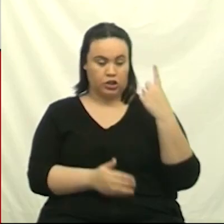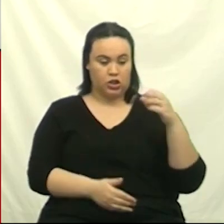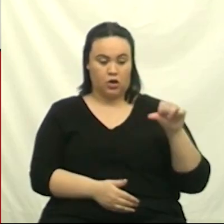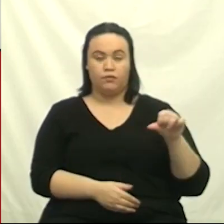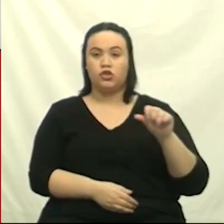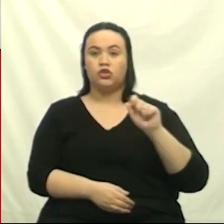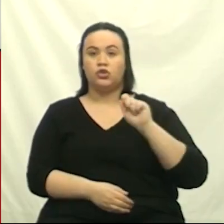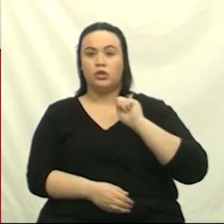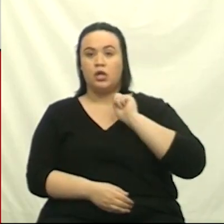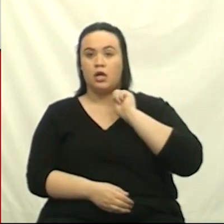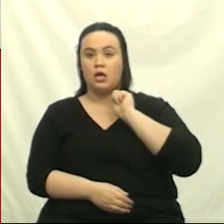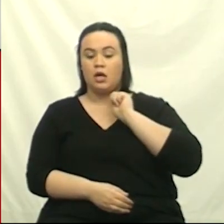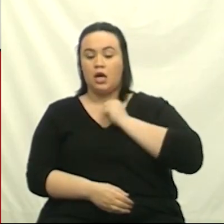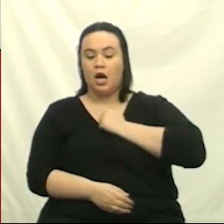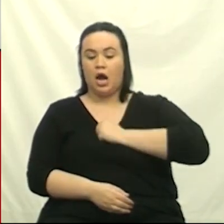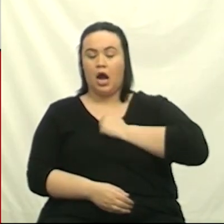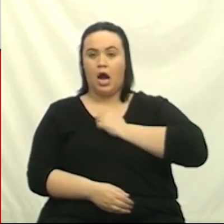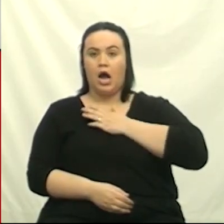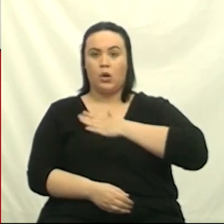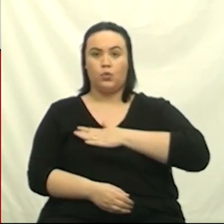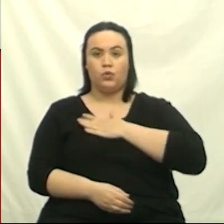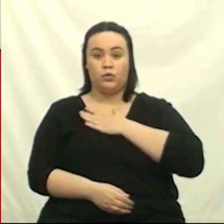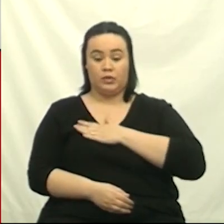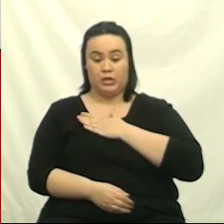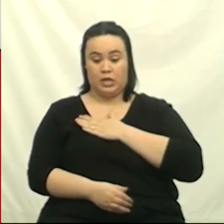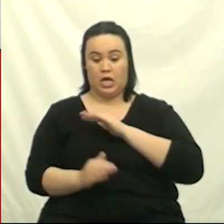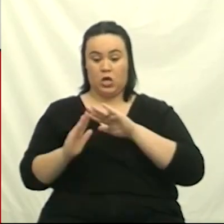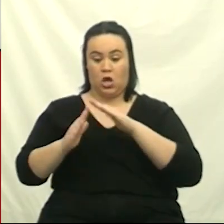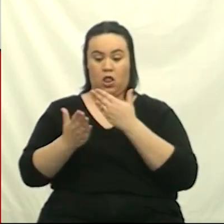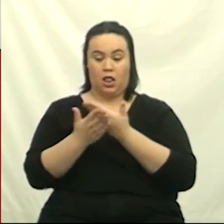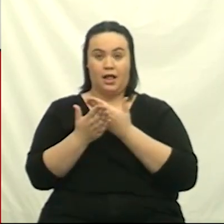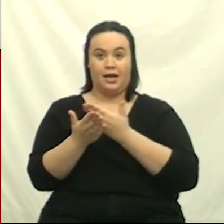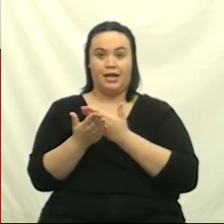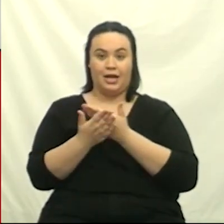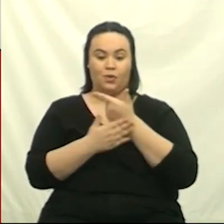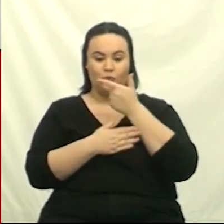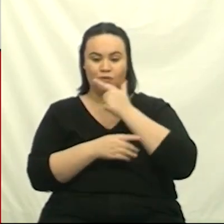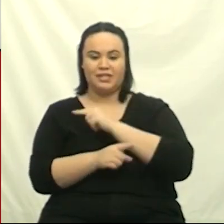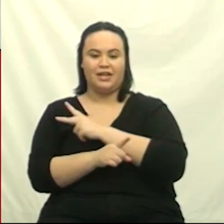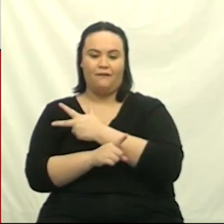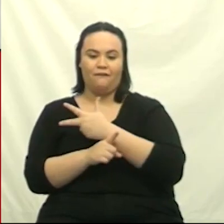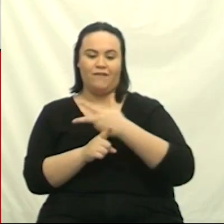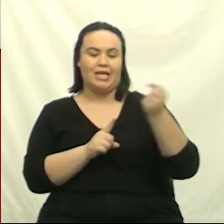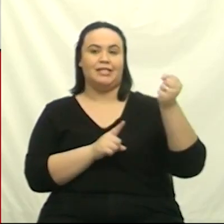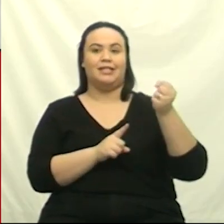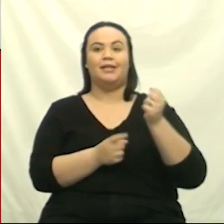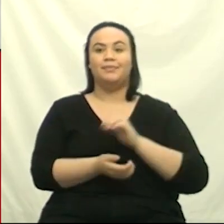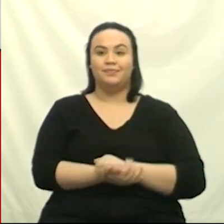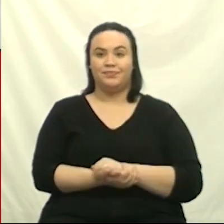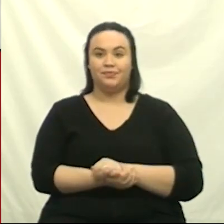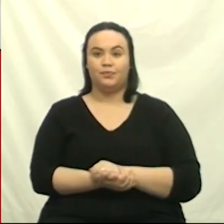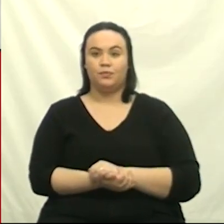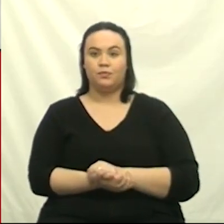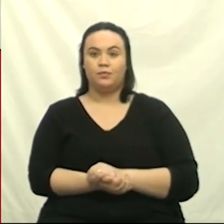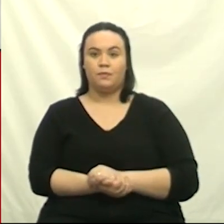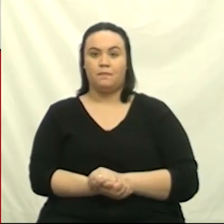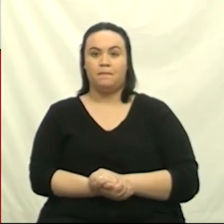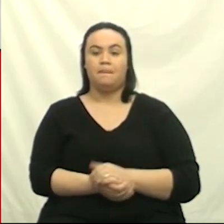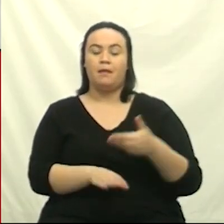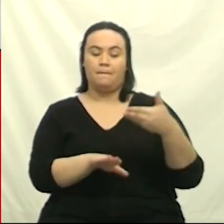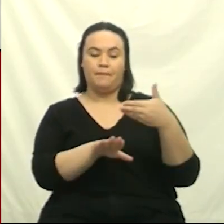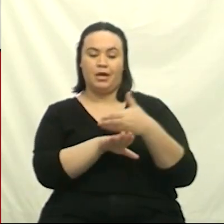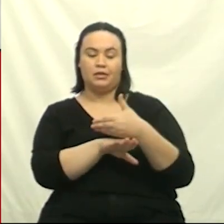o colégio Sátic se sagrou campeão em ambos os níveis da competição garantindo assim sua